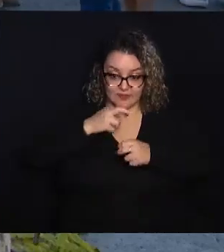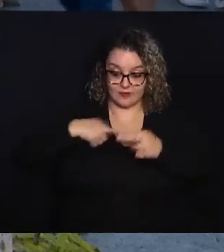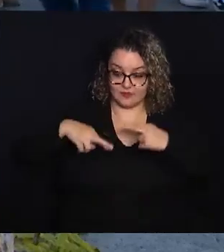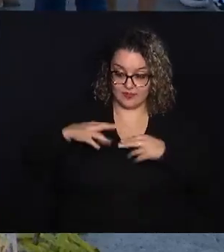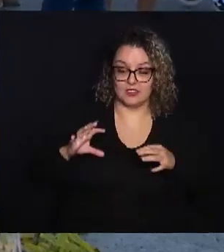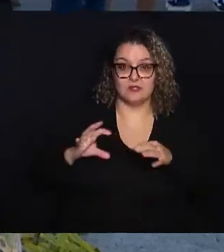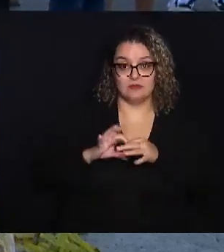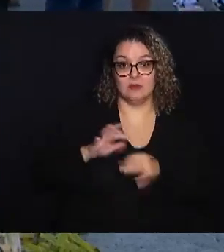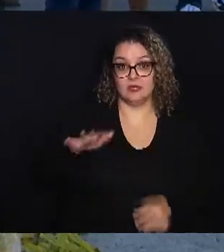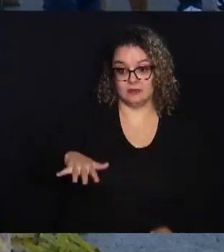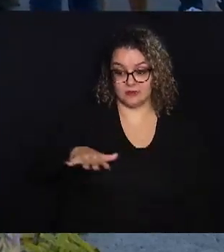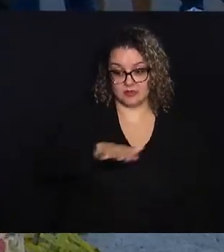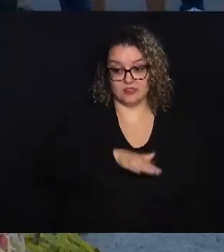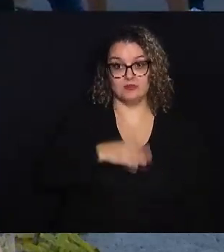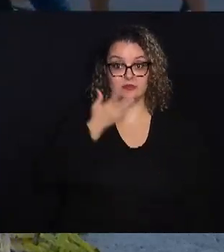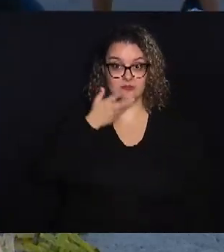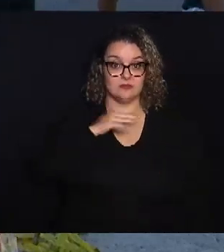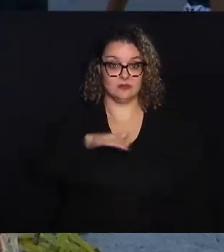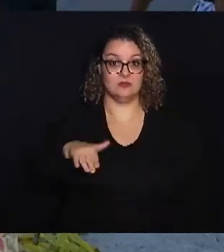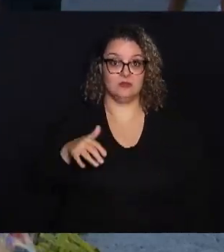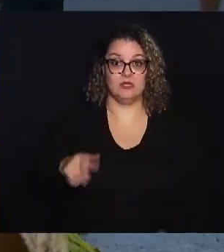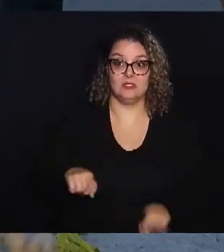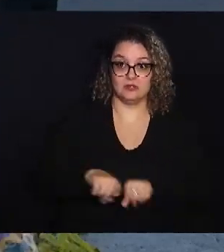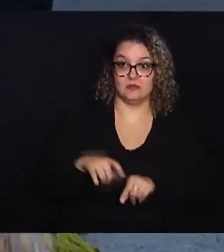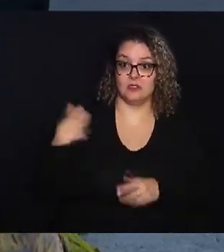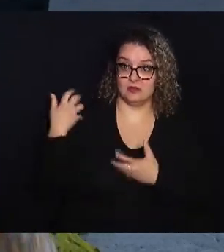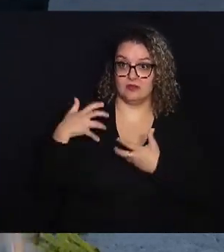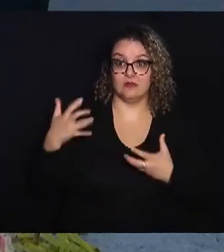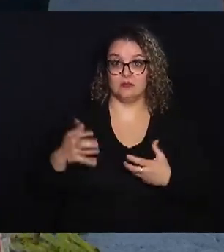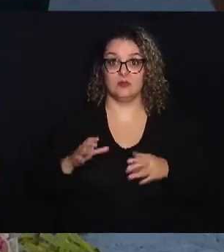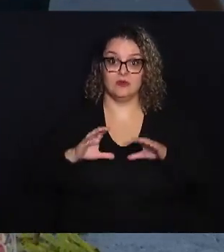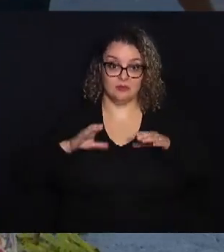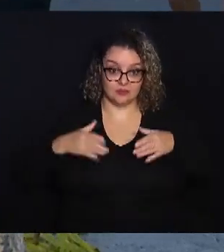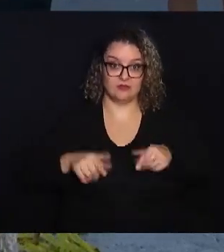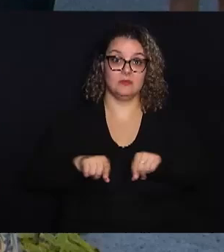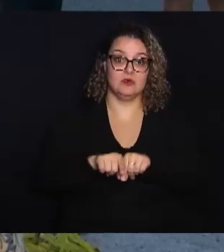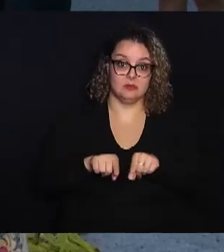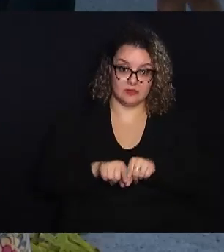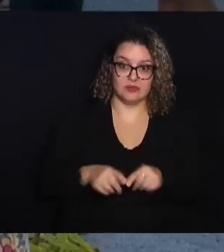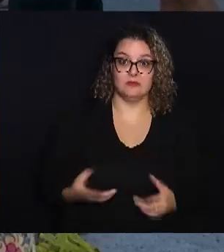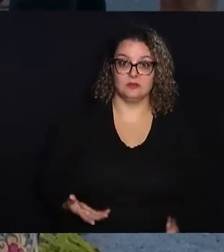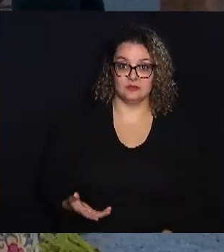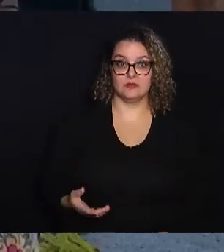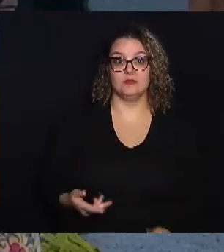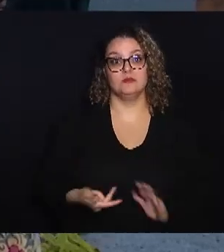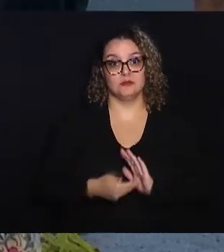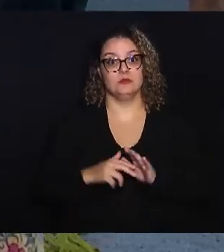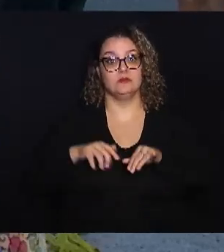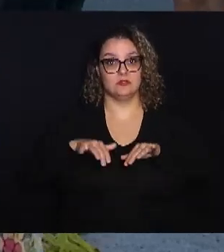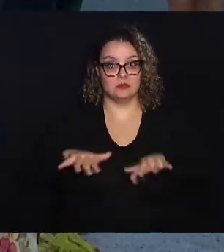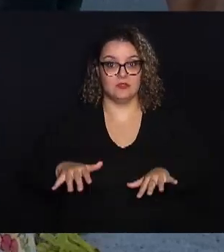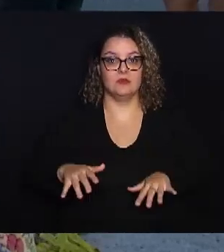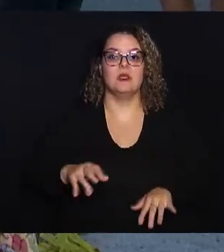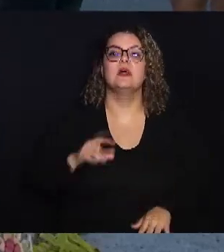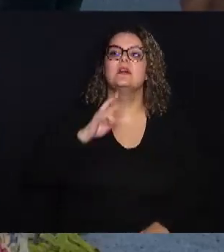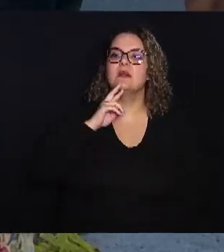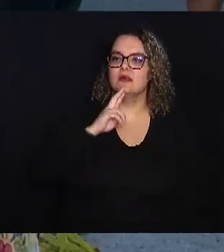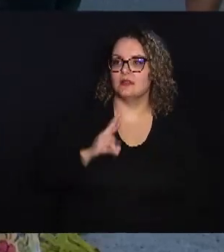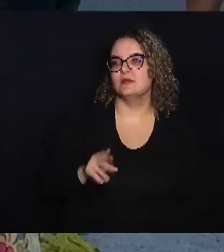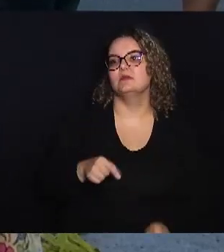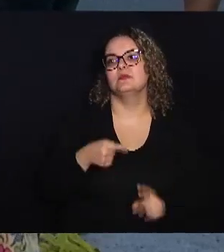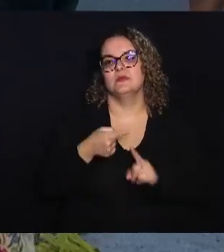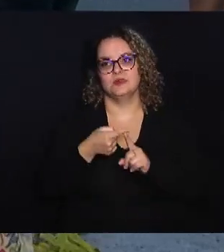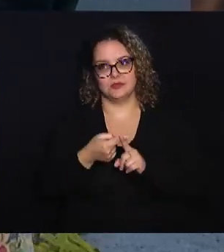vínculos entre as crianças e os adultos e os vínculos comunitários, né, no sentido mais amplo. Então, é um retorno